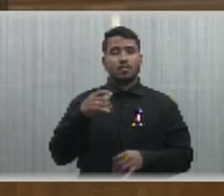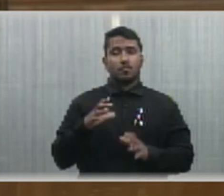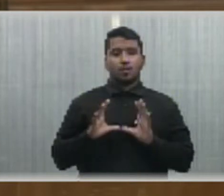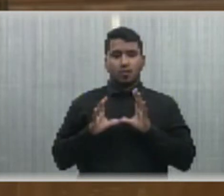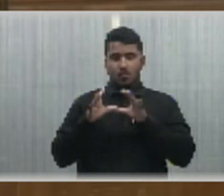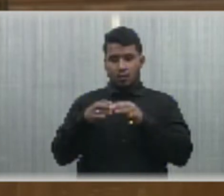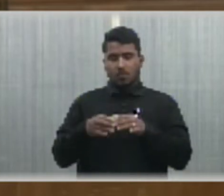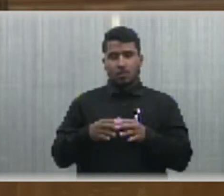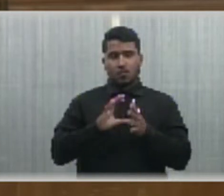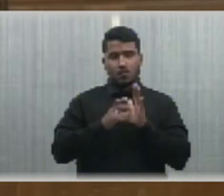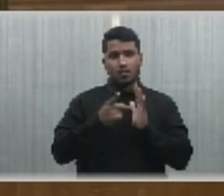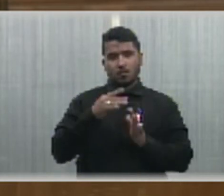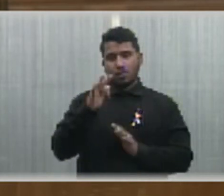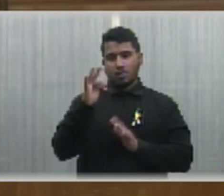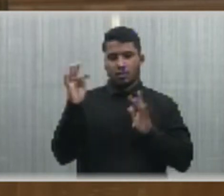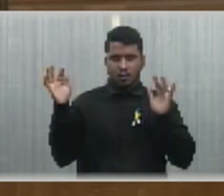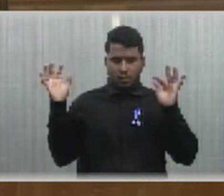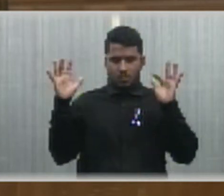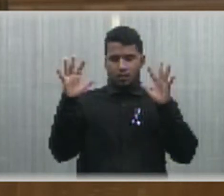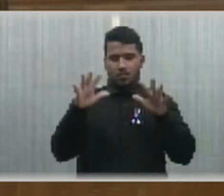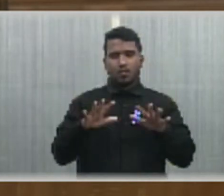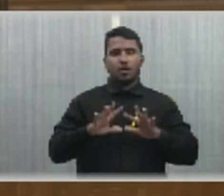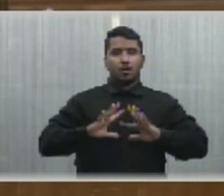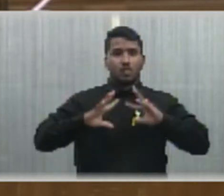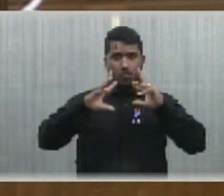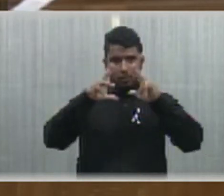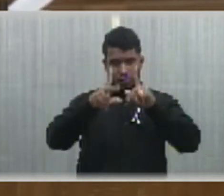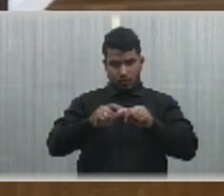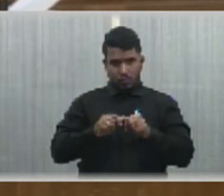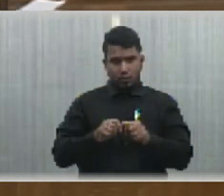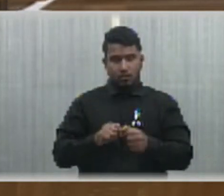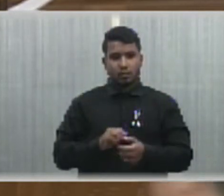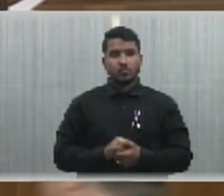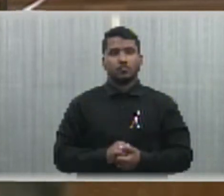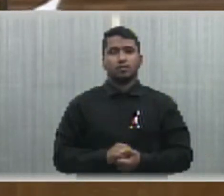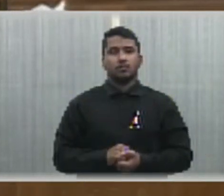companheirada do Partido dos Trabalhadores, para todos que fazem,